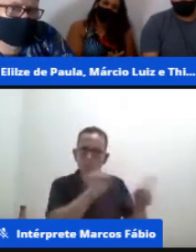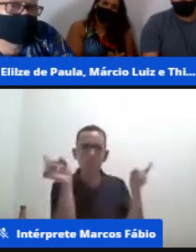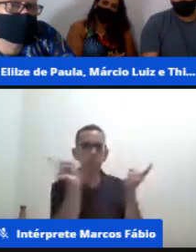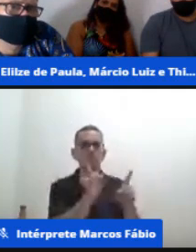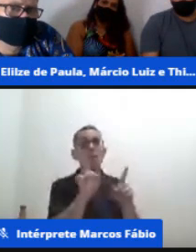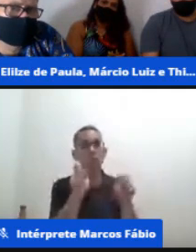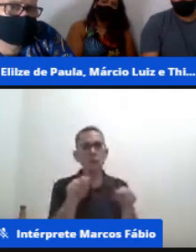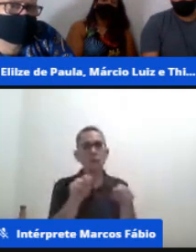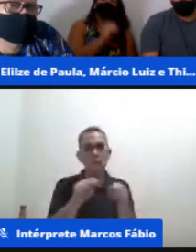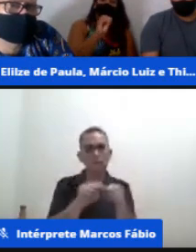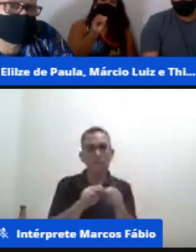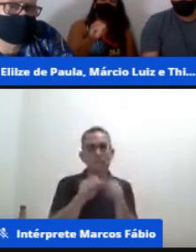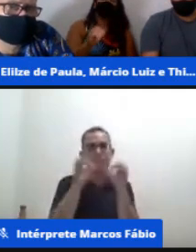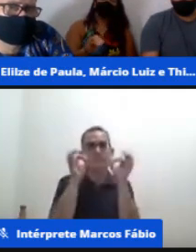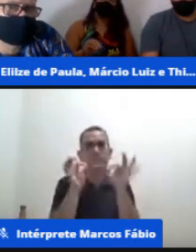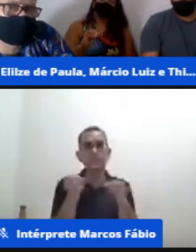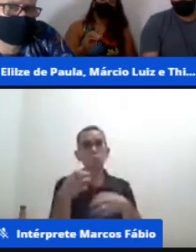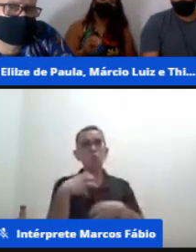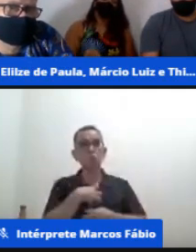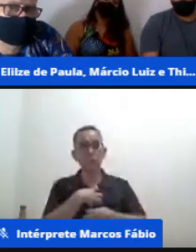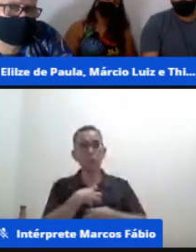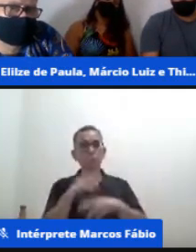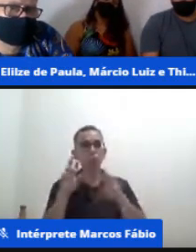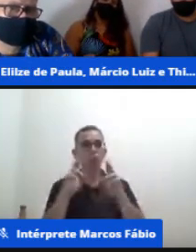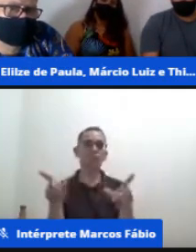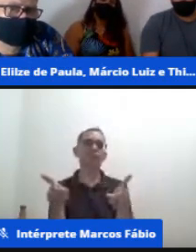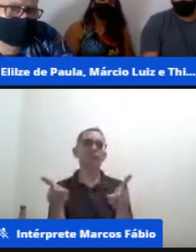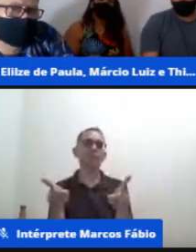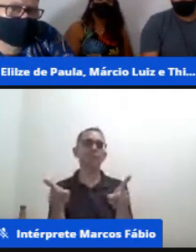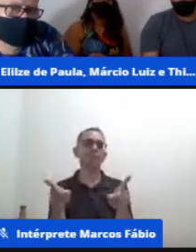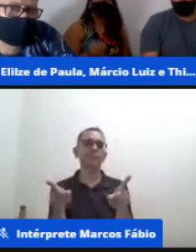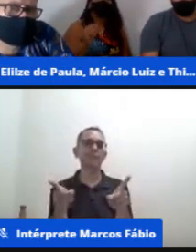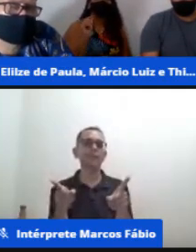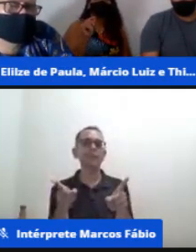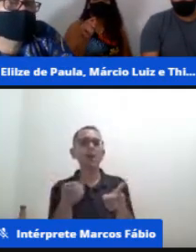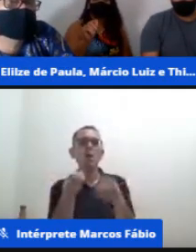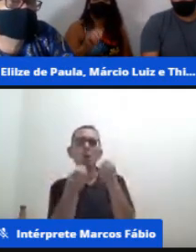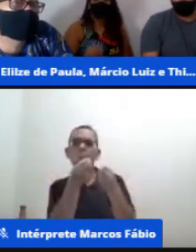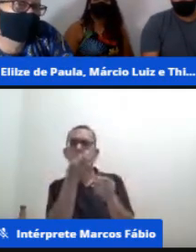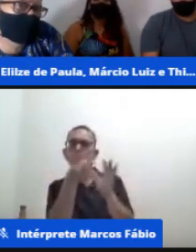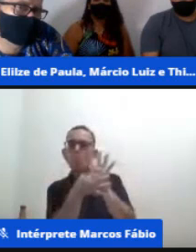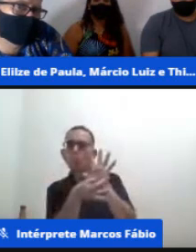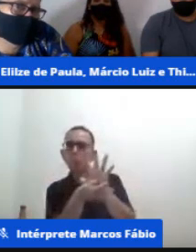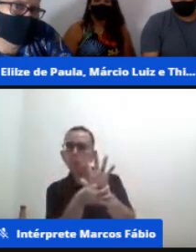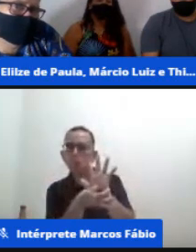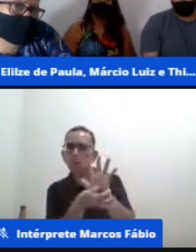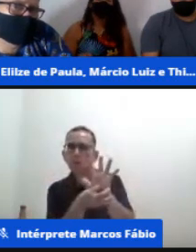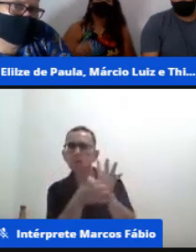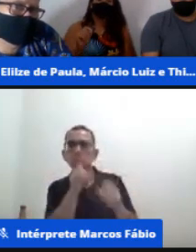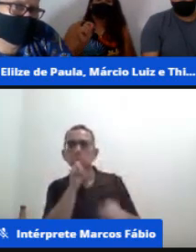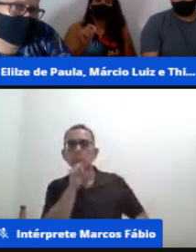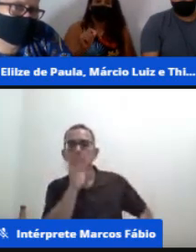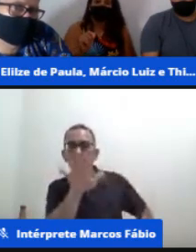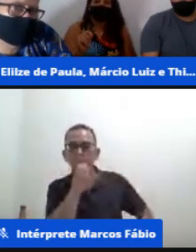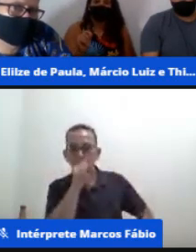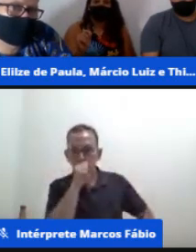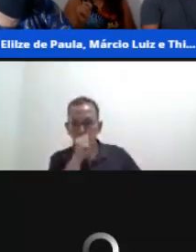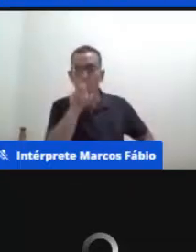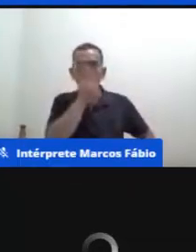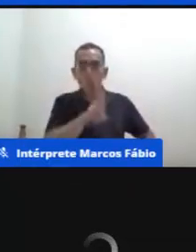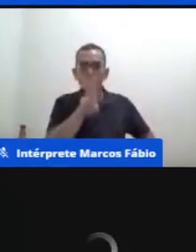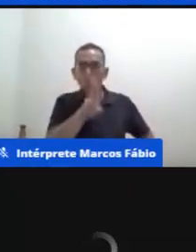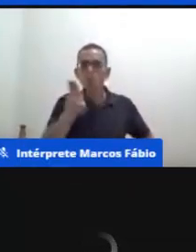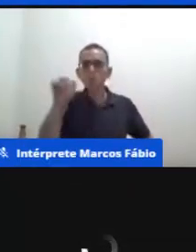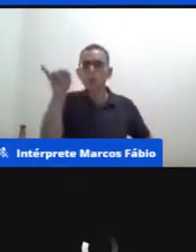maneira diferente. Como eu proponho, por exemplo, o uso dessas imagens, o uso desse